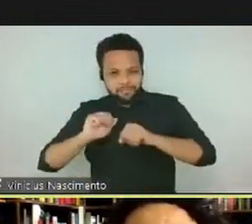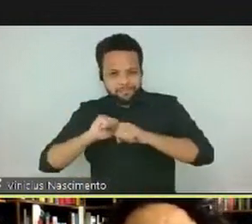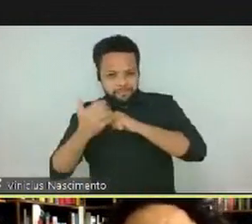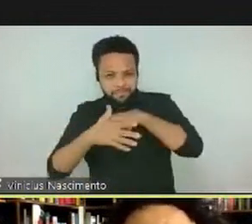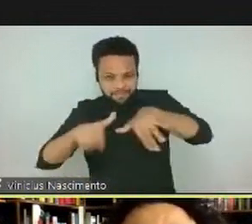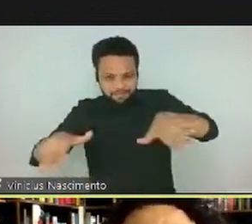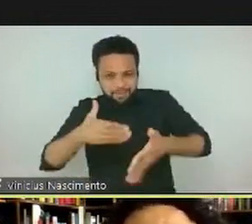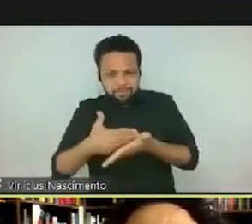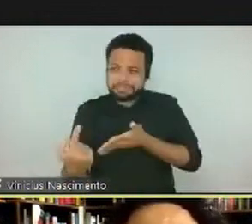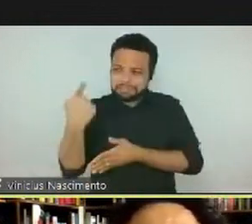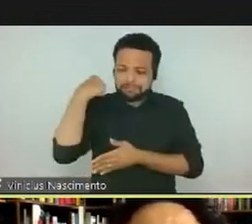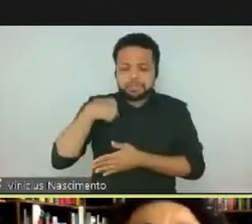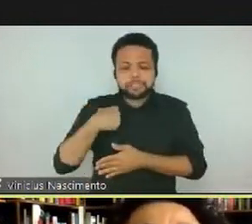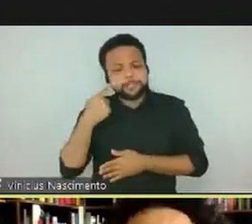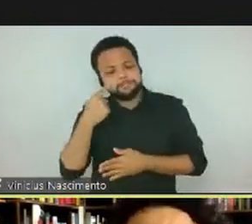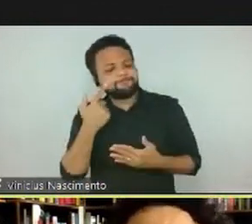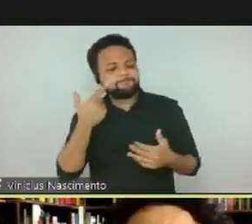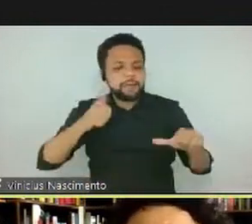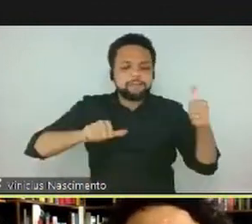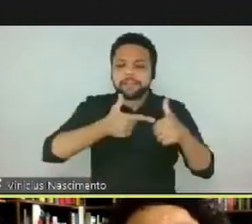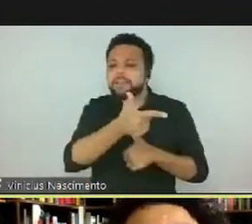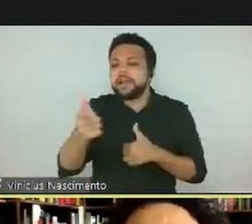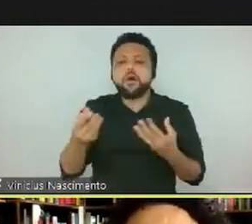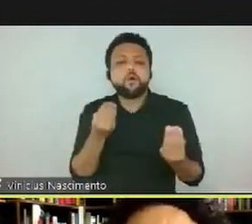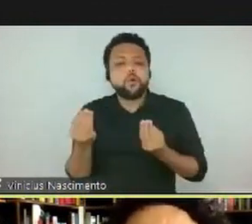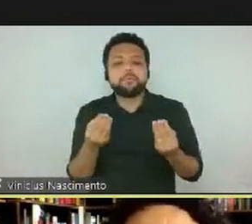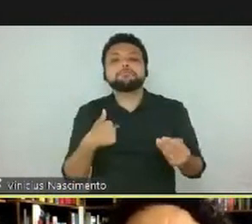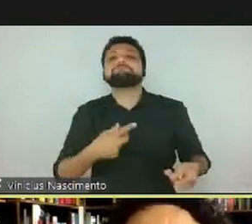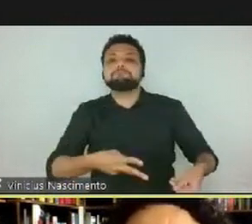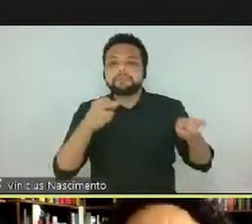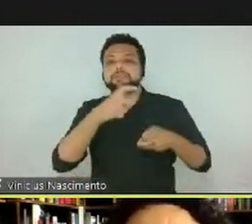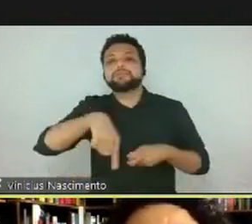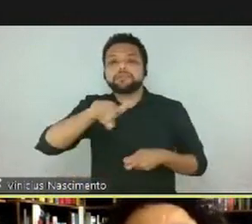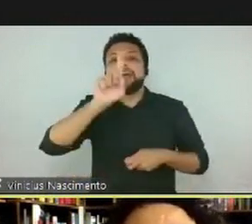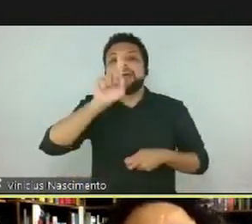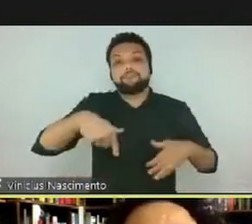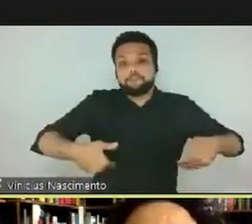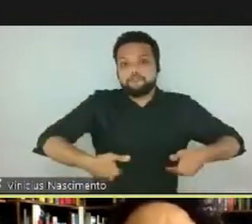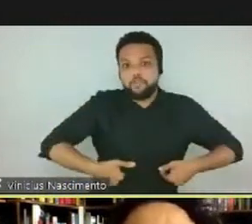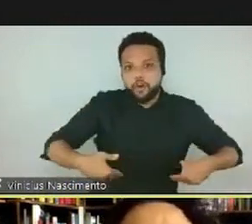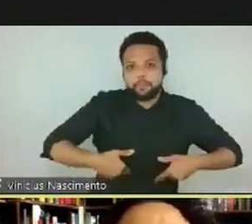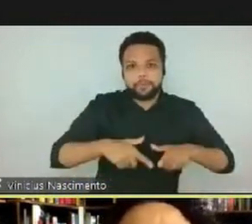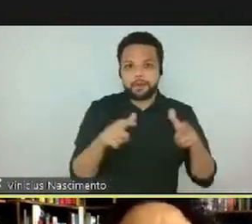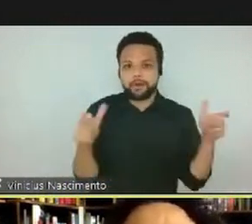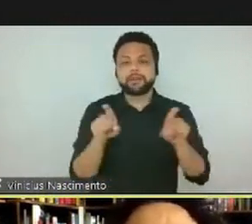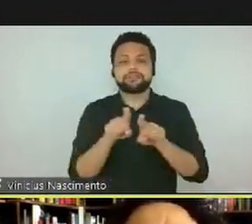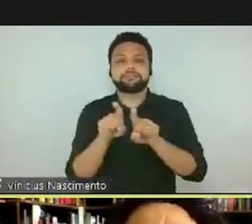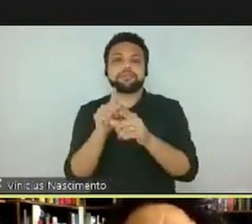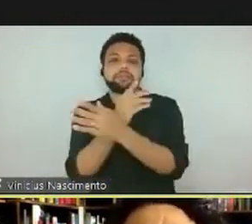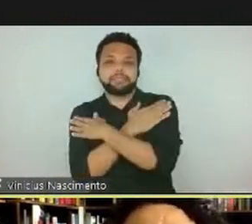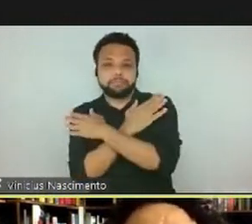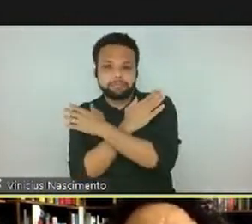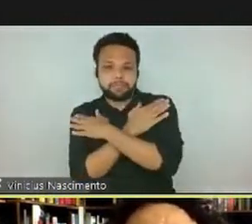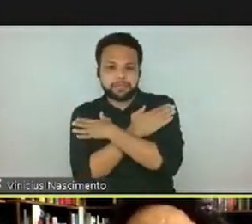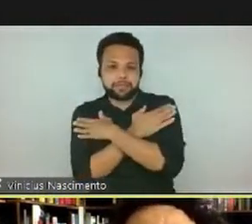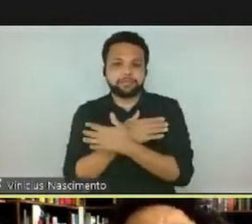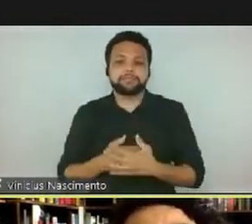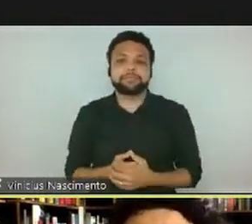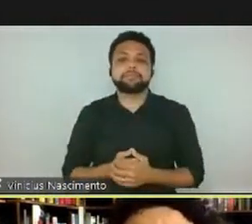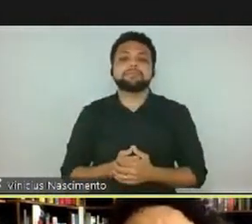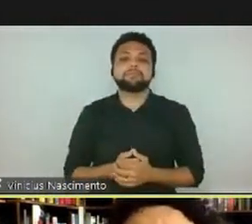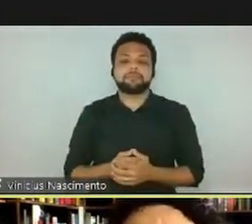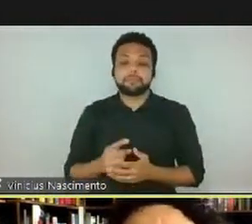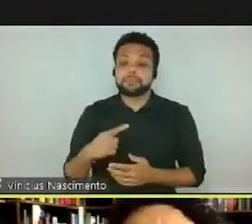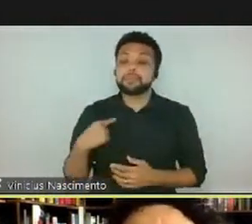se deparou com a fome e com o desemprego. E ali nós